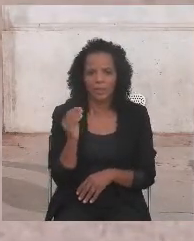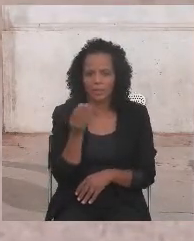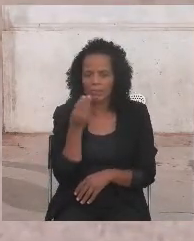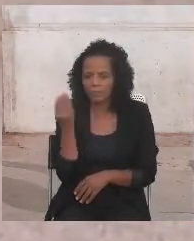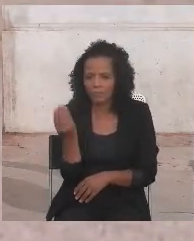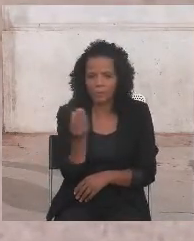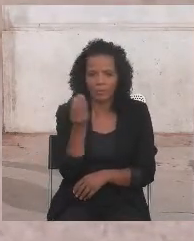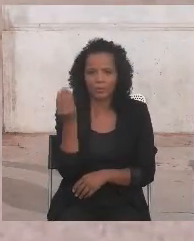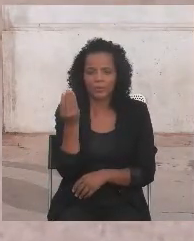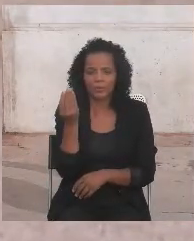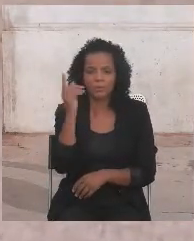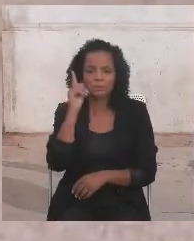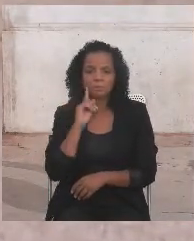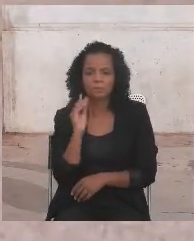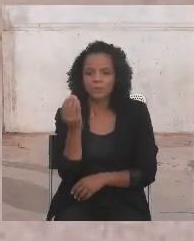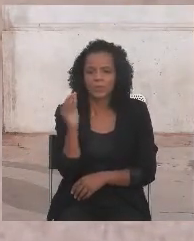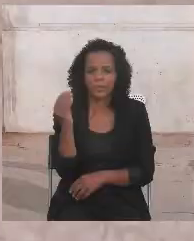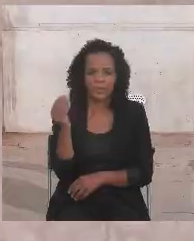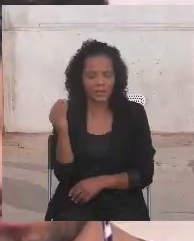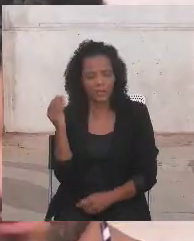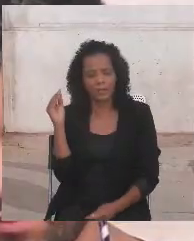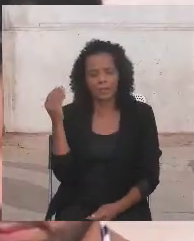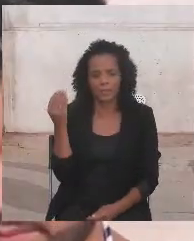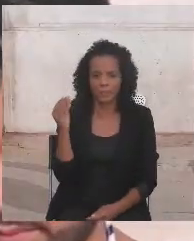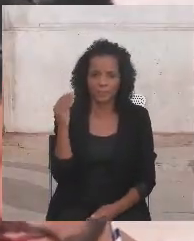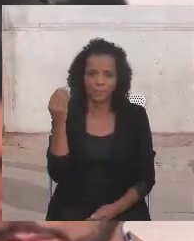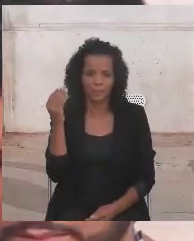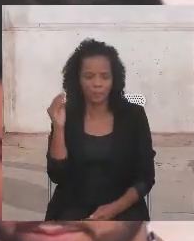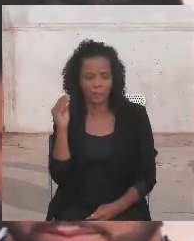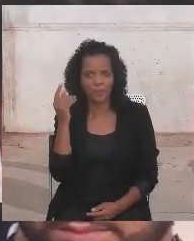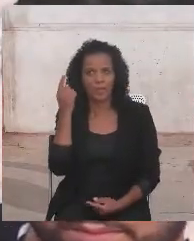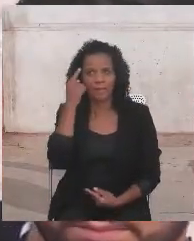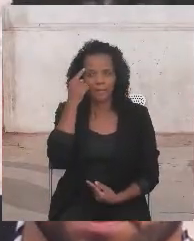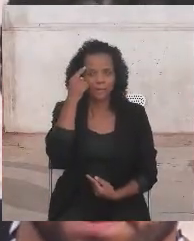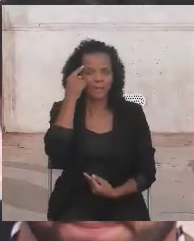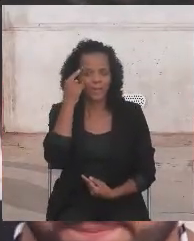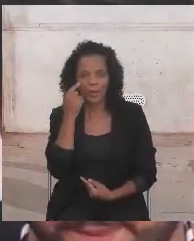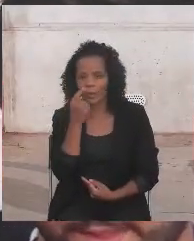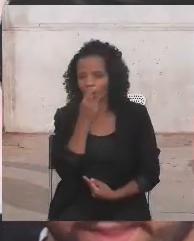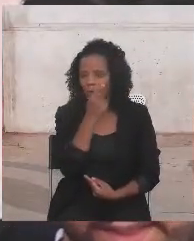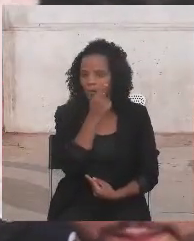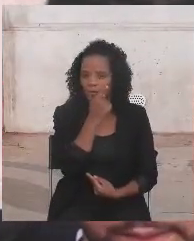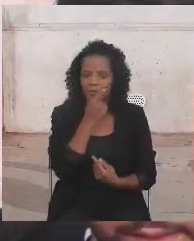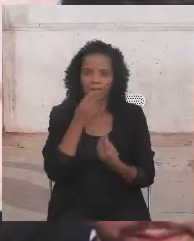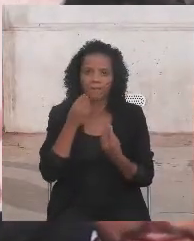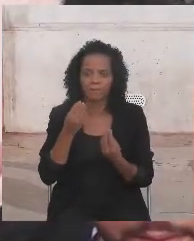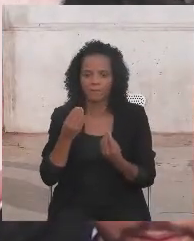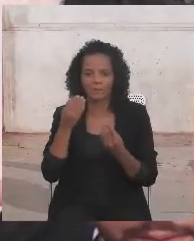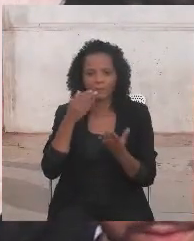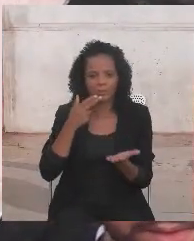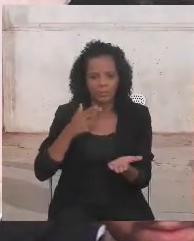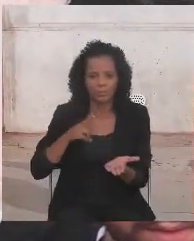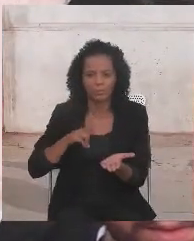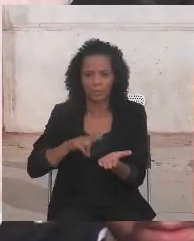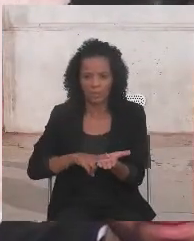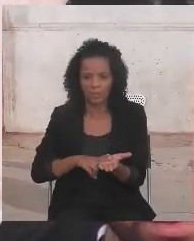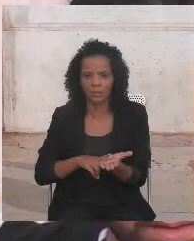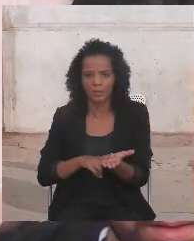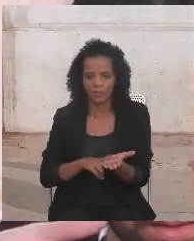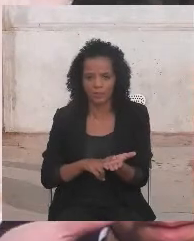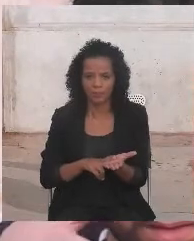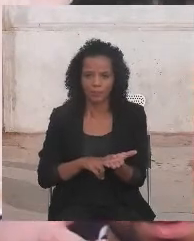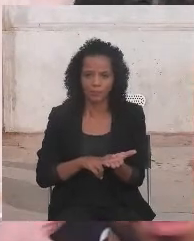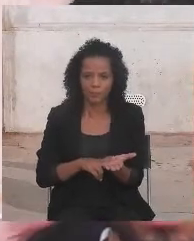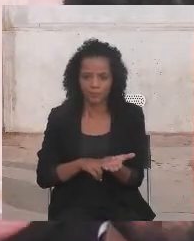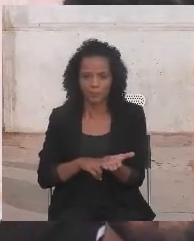moça, menina da luz que os meus olhos veem tão pura,